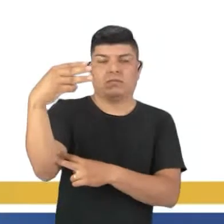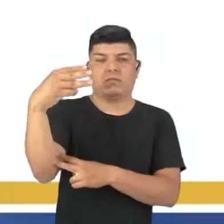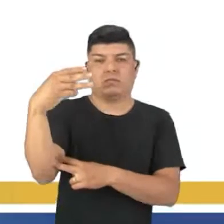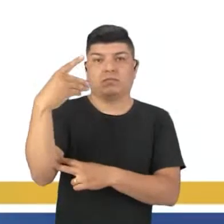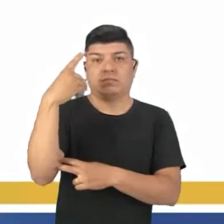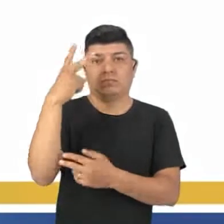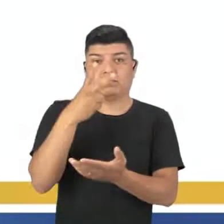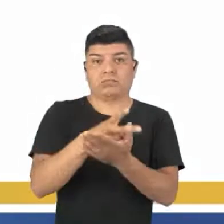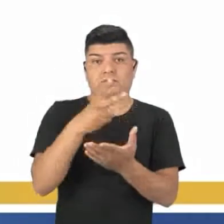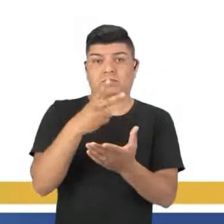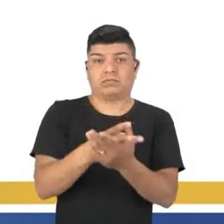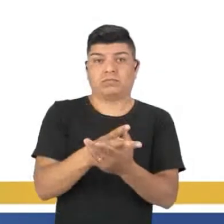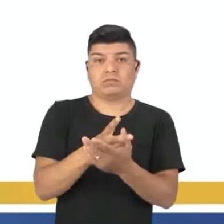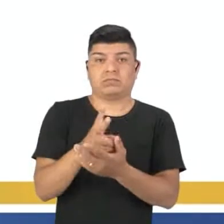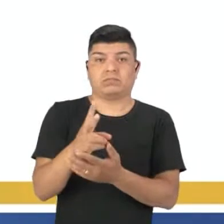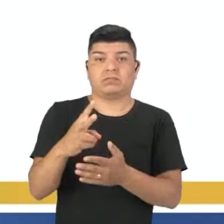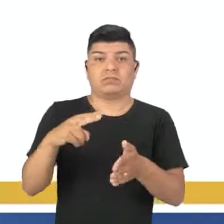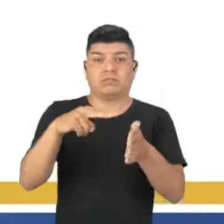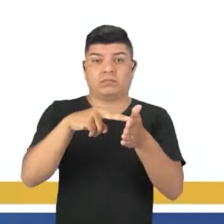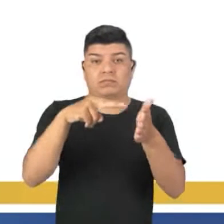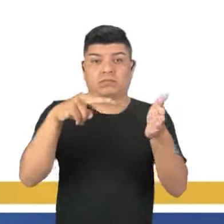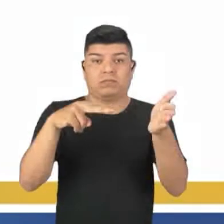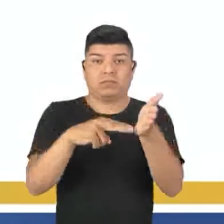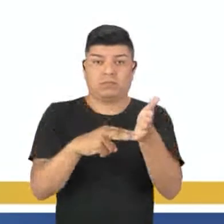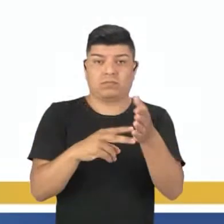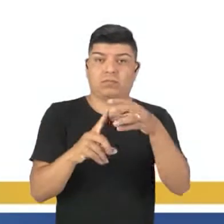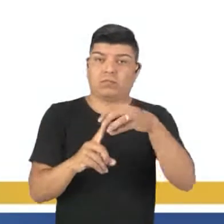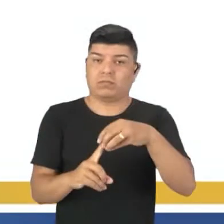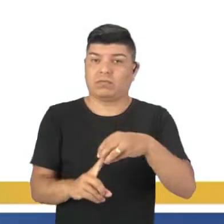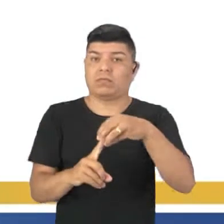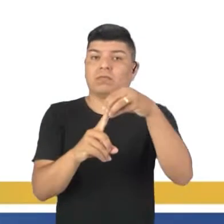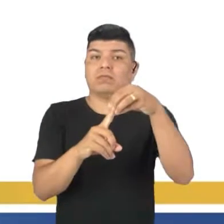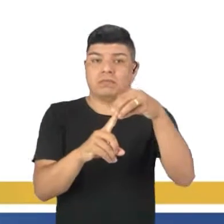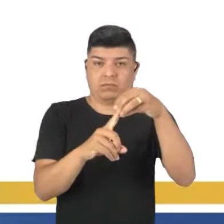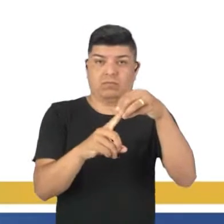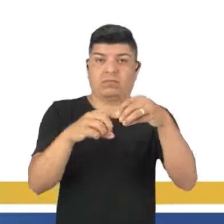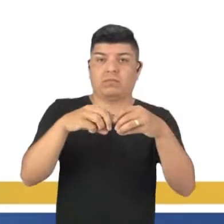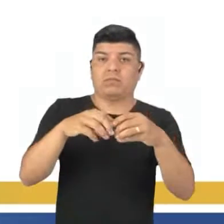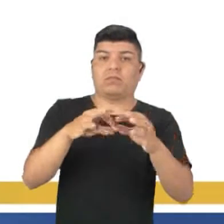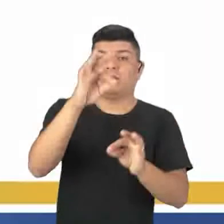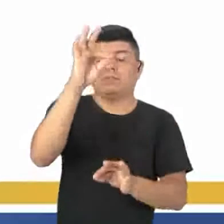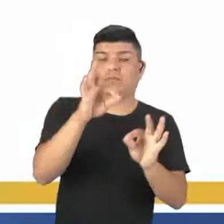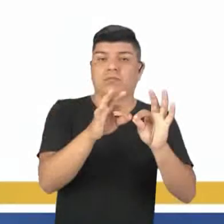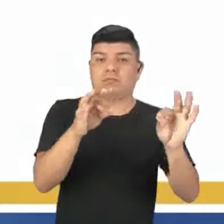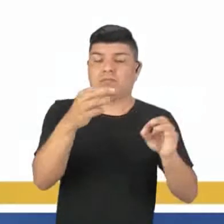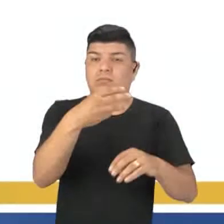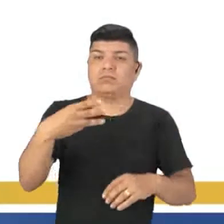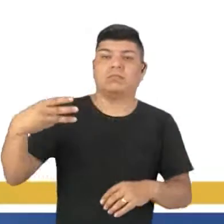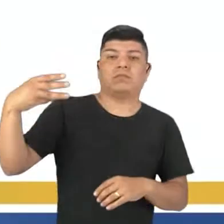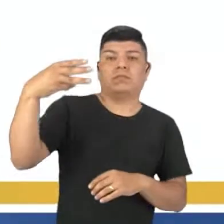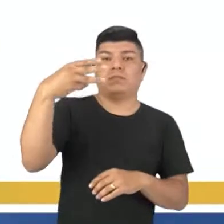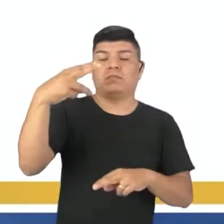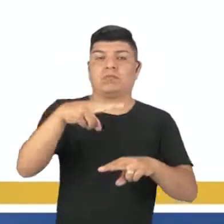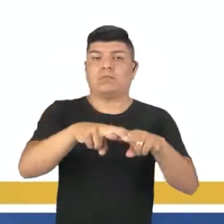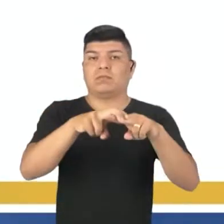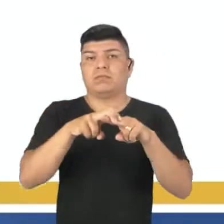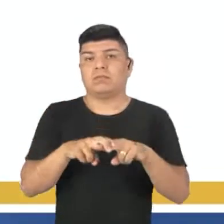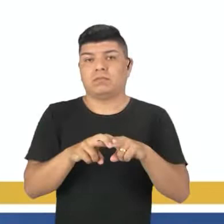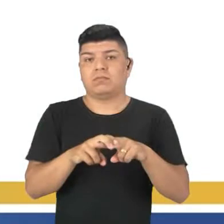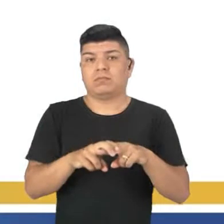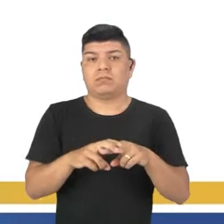que toda vez que estamos falando de volume, a unidade de medida fica elevada ao cubo, né? Portanto, seu volume